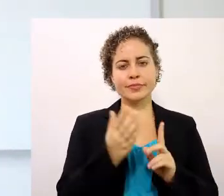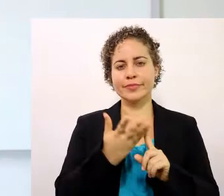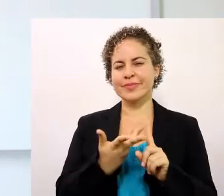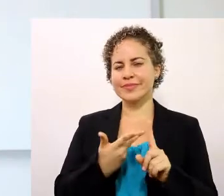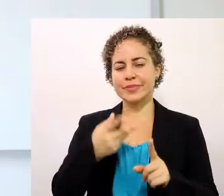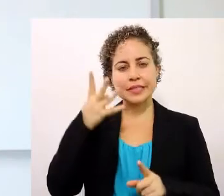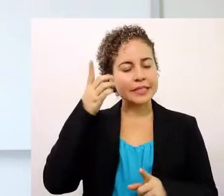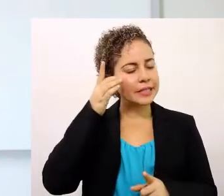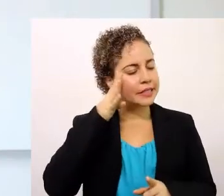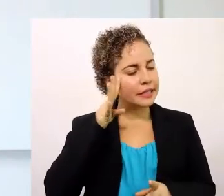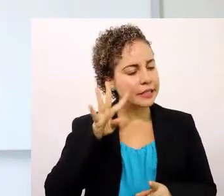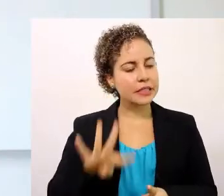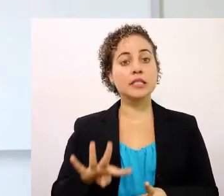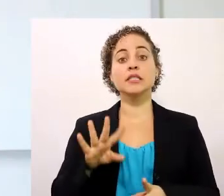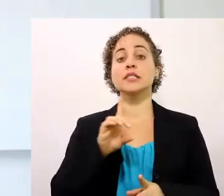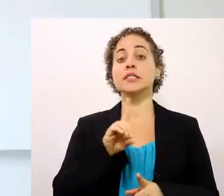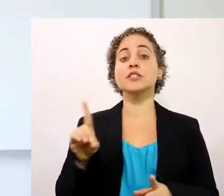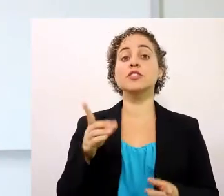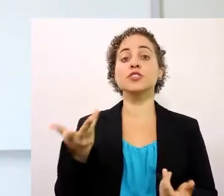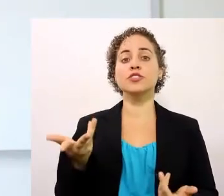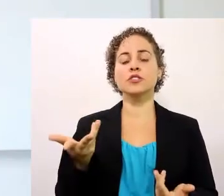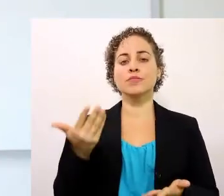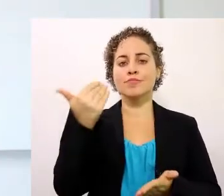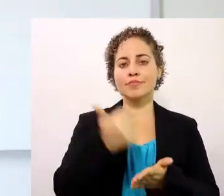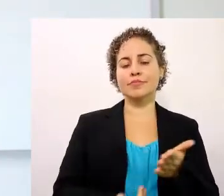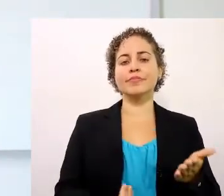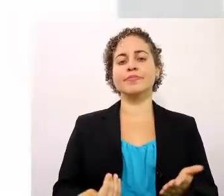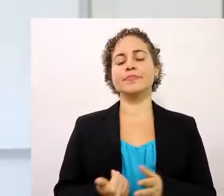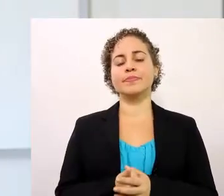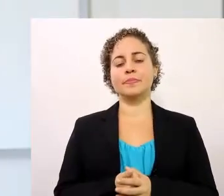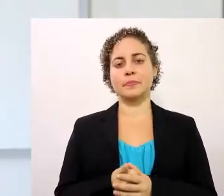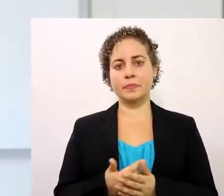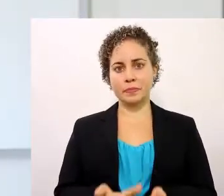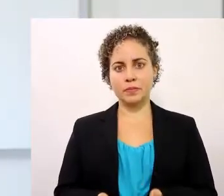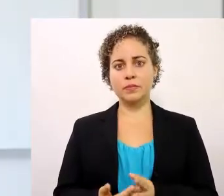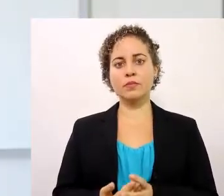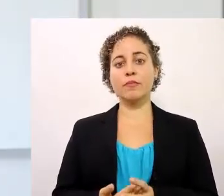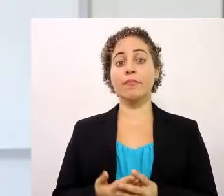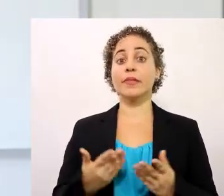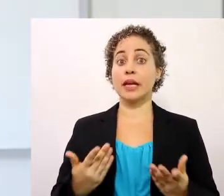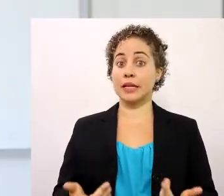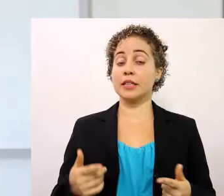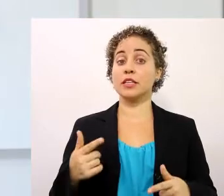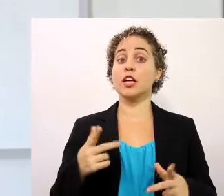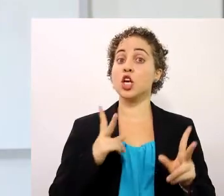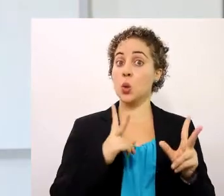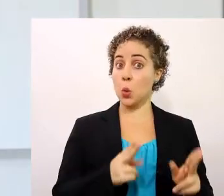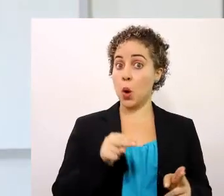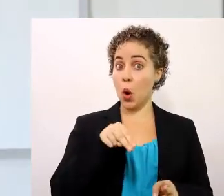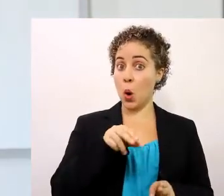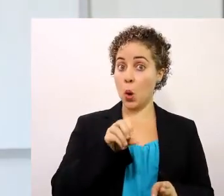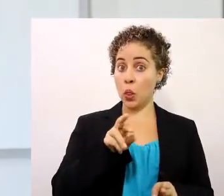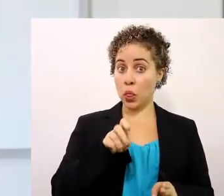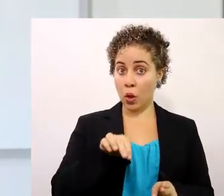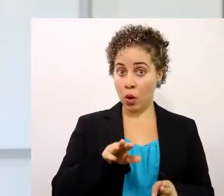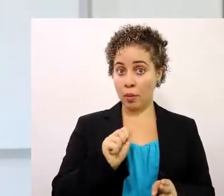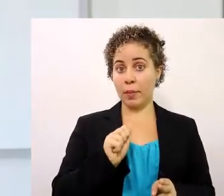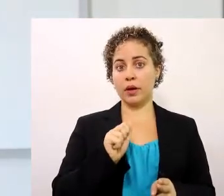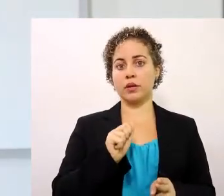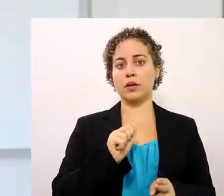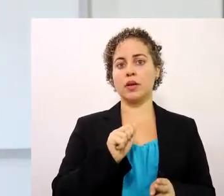dias debitados. Vejamos então. Ainda a mesma norma